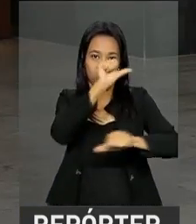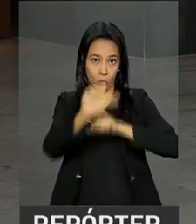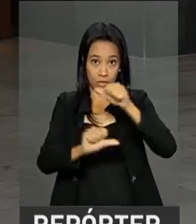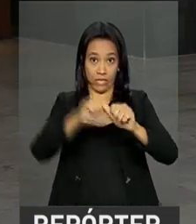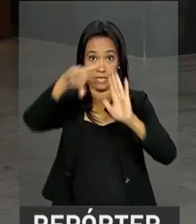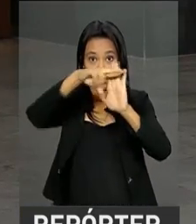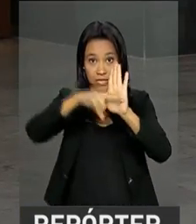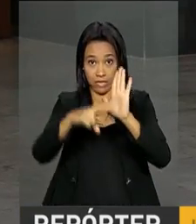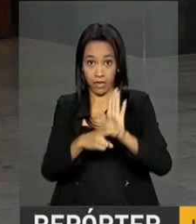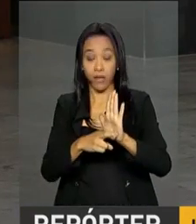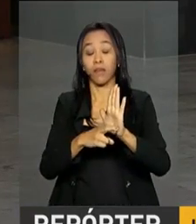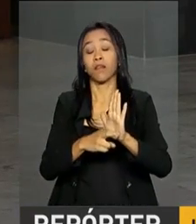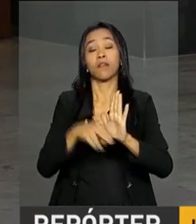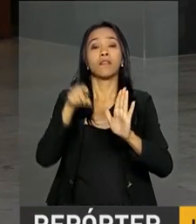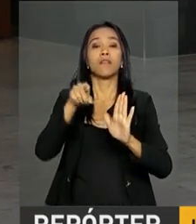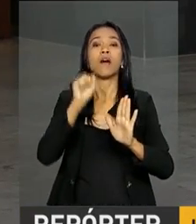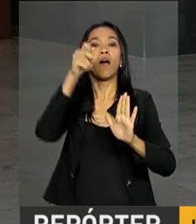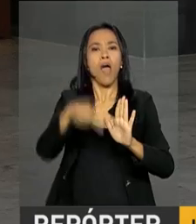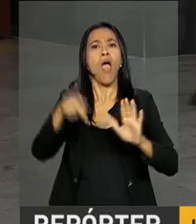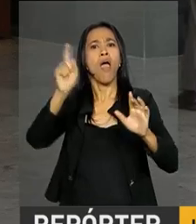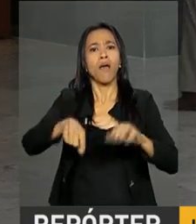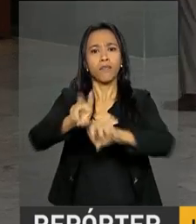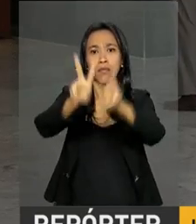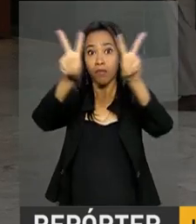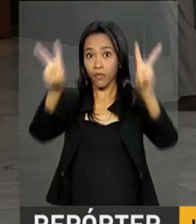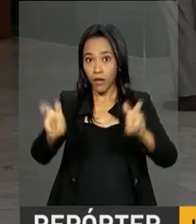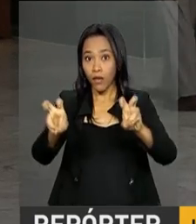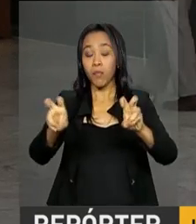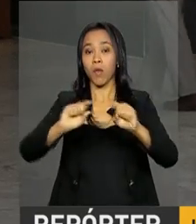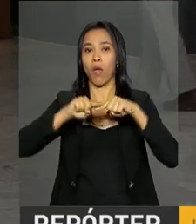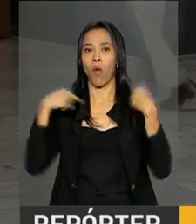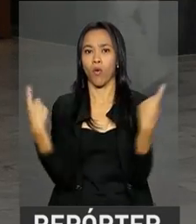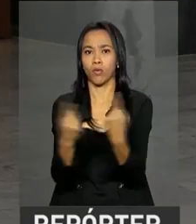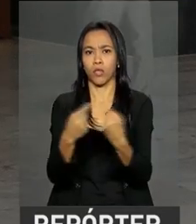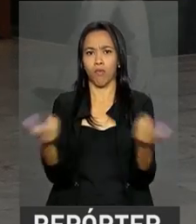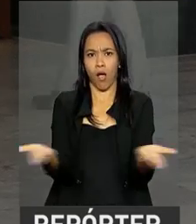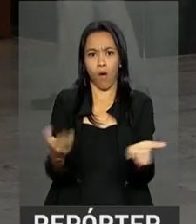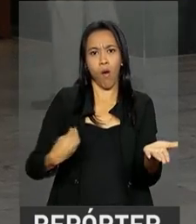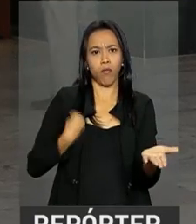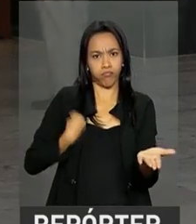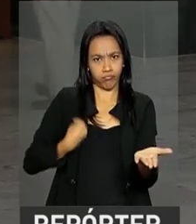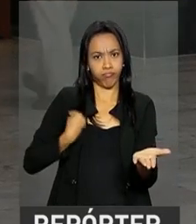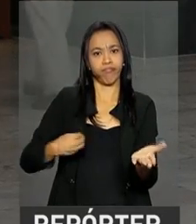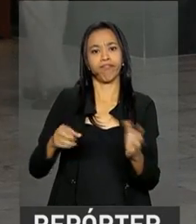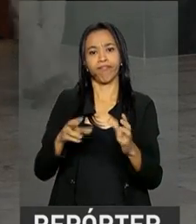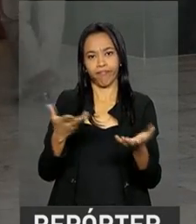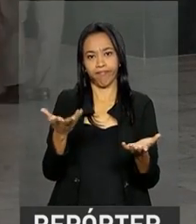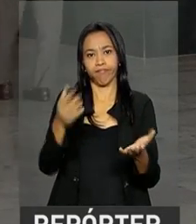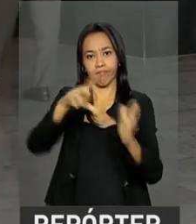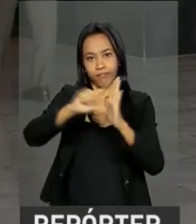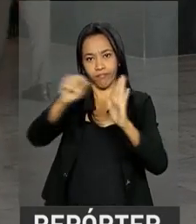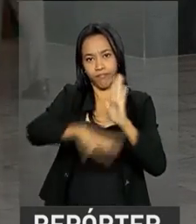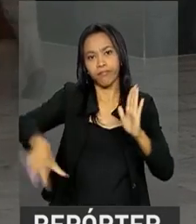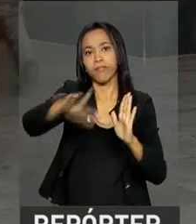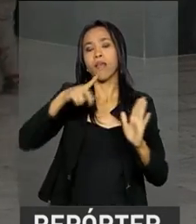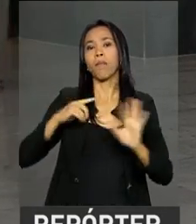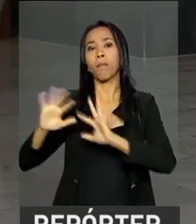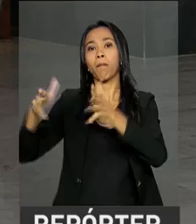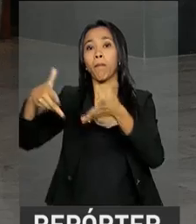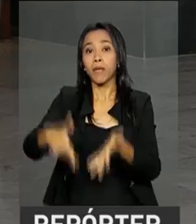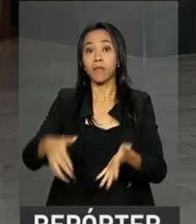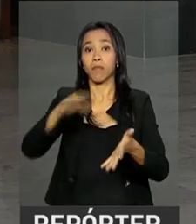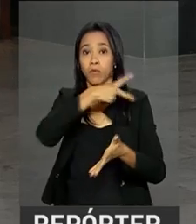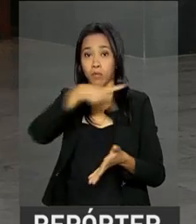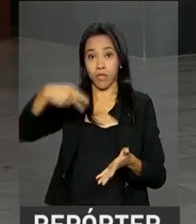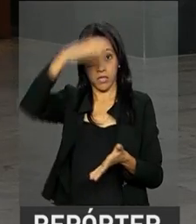Previdência é o tema de uma reunião que tá acontecendo agora aqui no Palácio do Planalto que tem a participação do presidente Michel Temer do ministro da casa